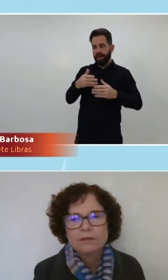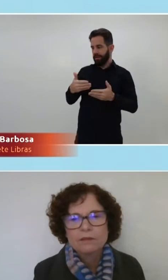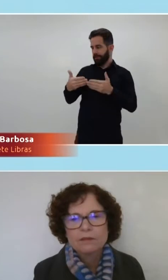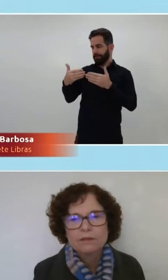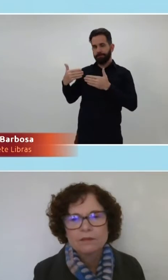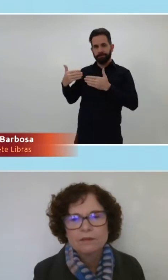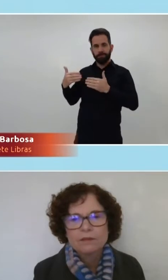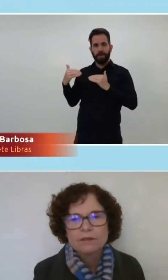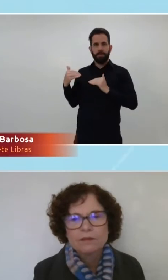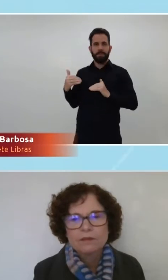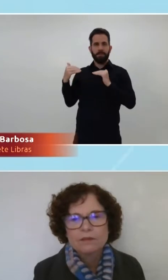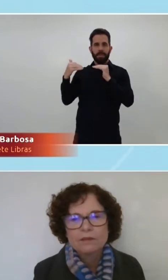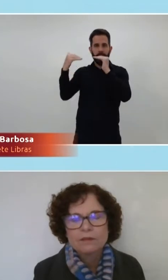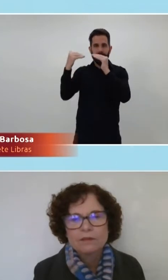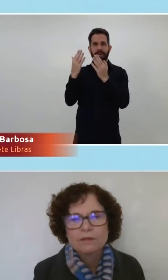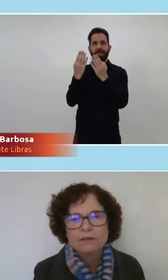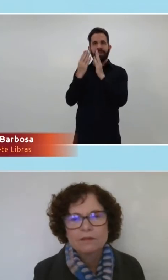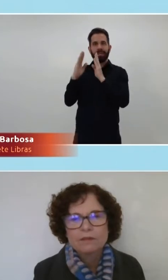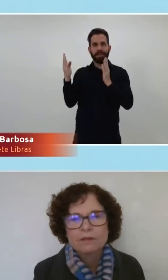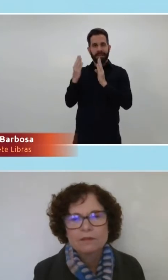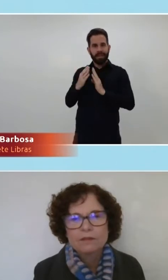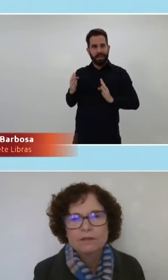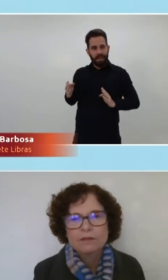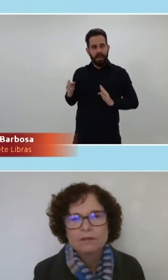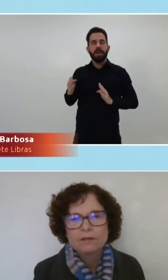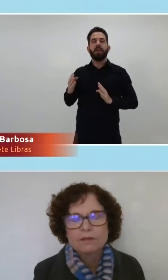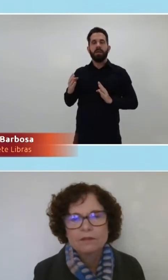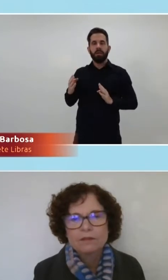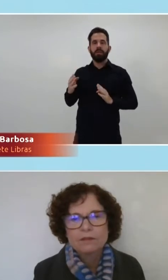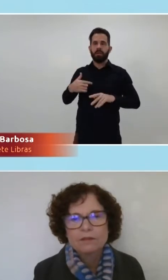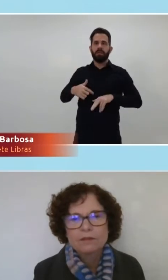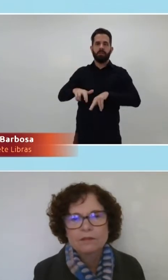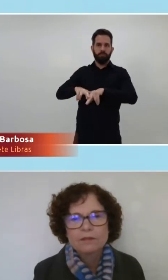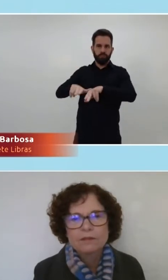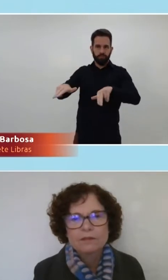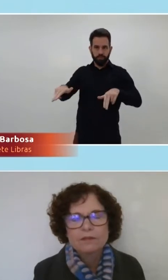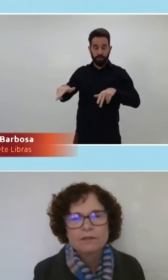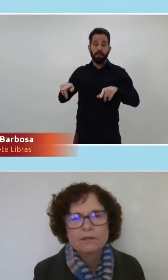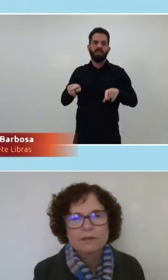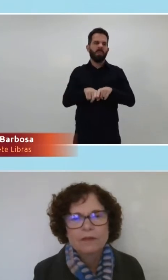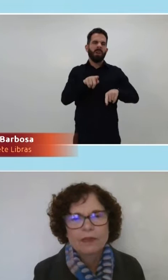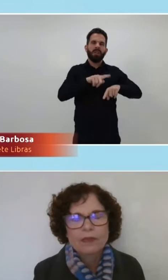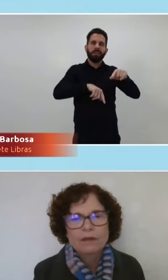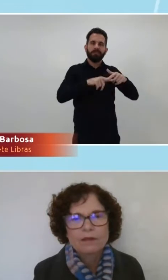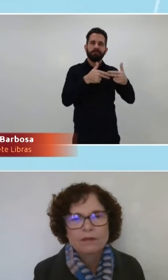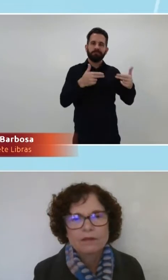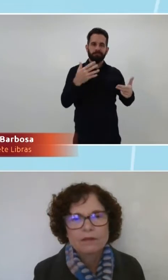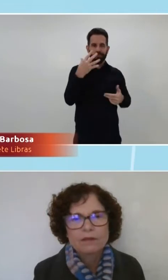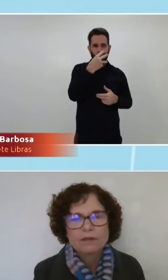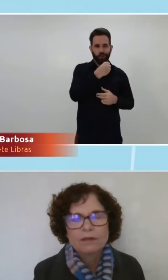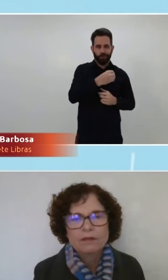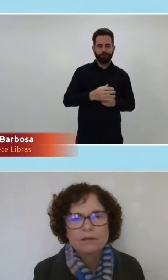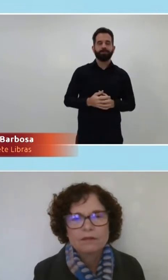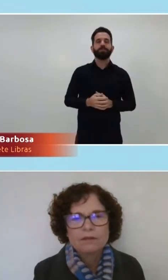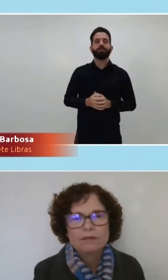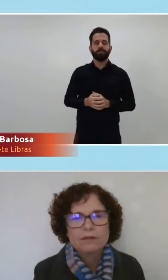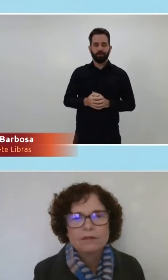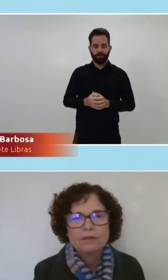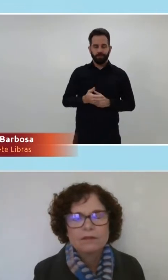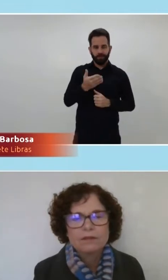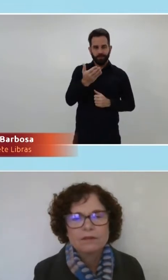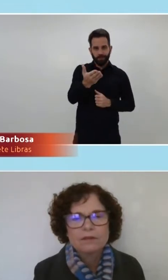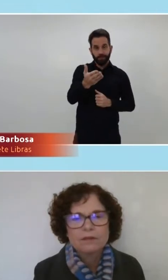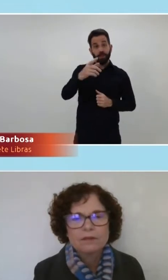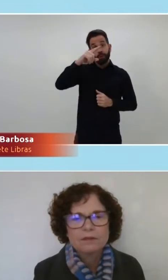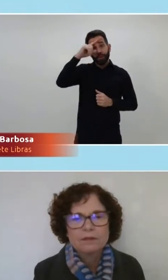alguns itens de decoração e uma estante com livros. Eu conto com a presença, mais uma vez, do